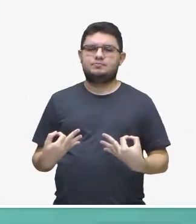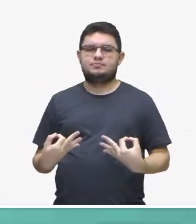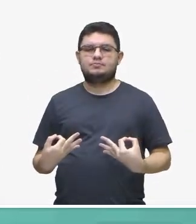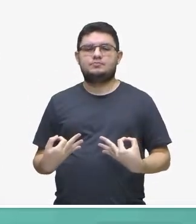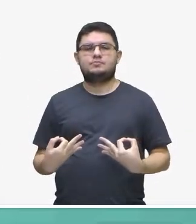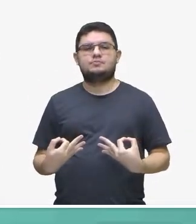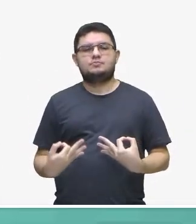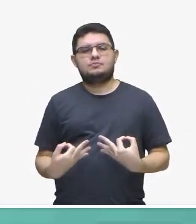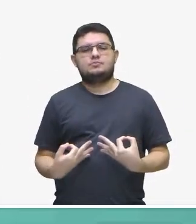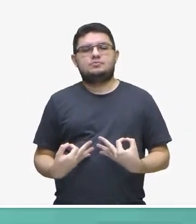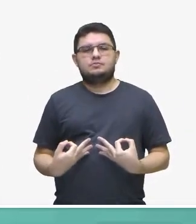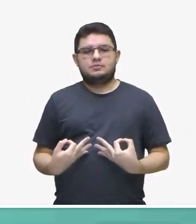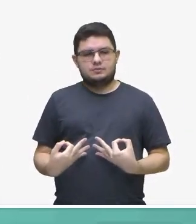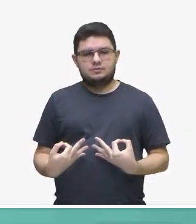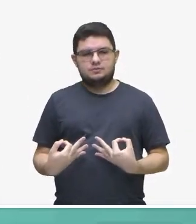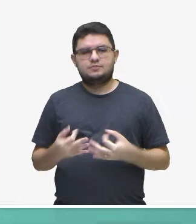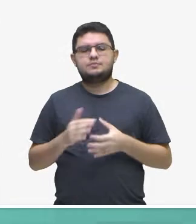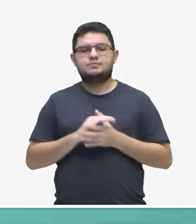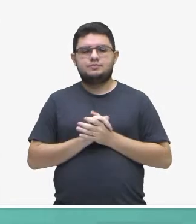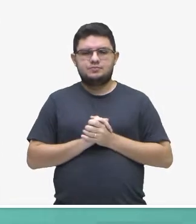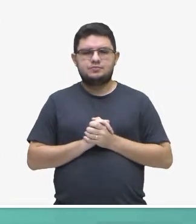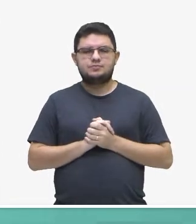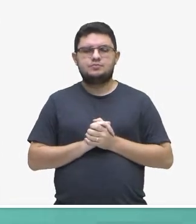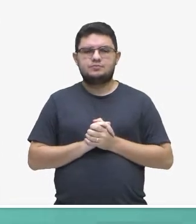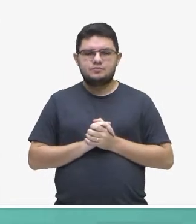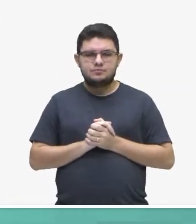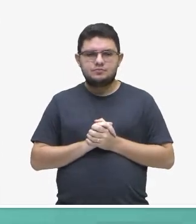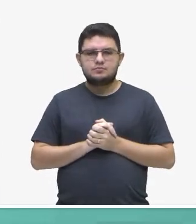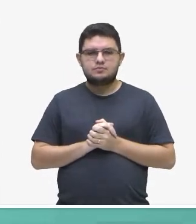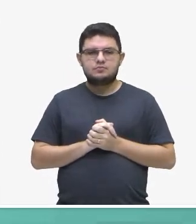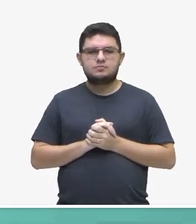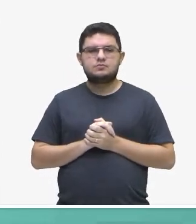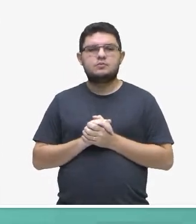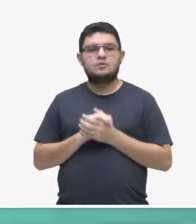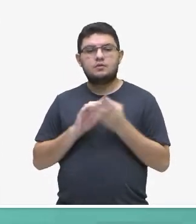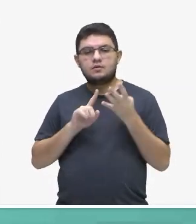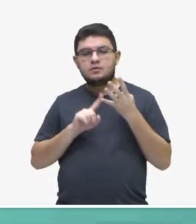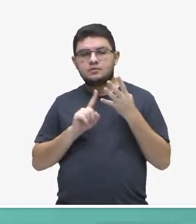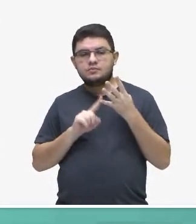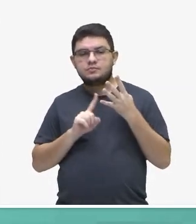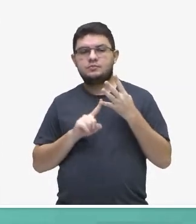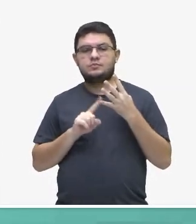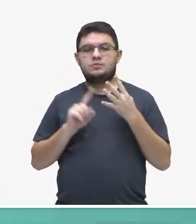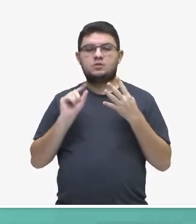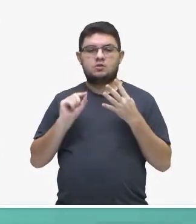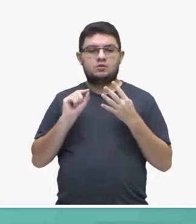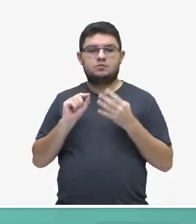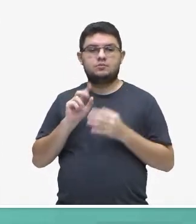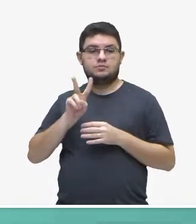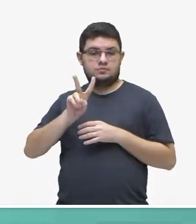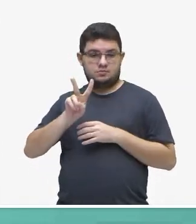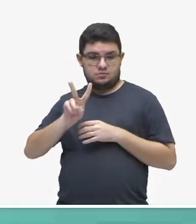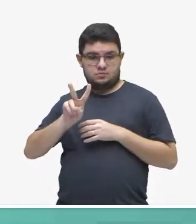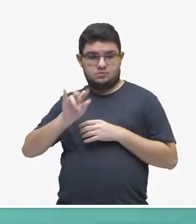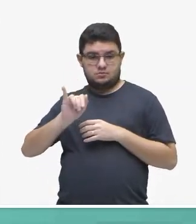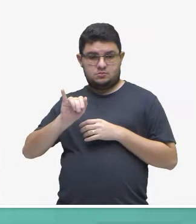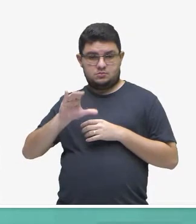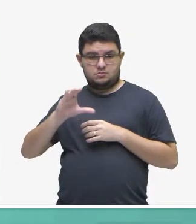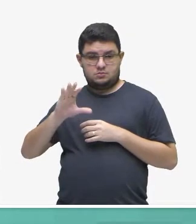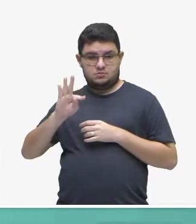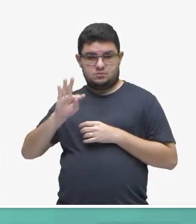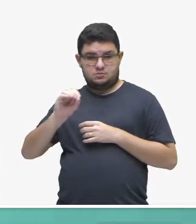Ela ama, né, meditar. E por último, Victoria is calmer